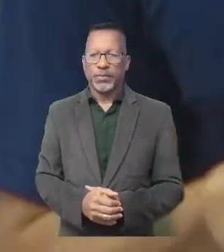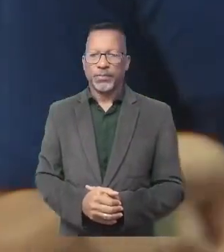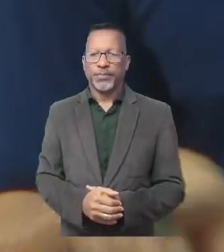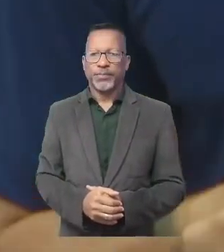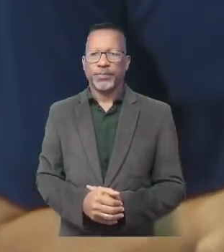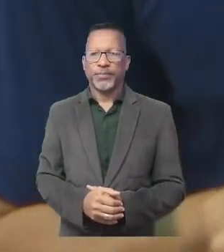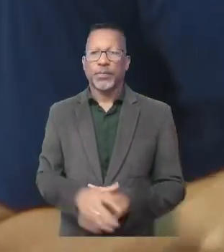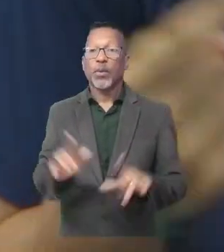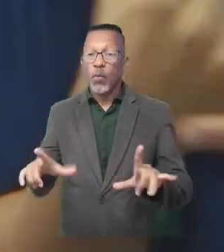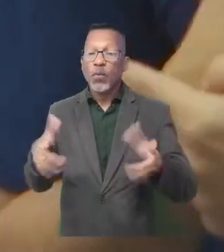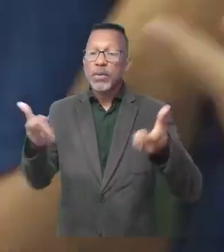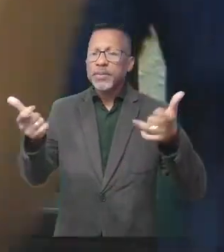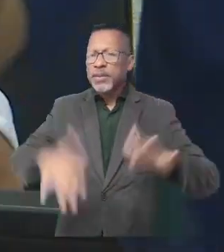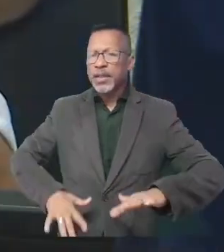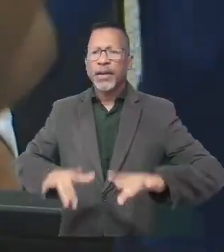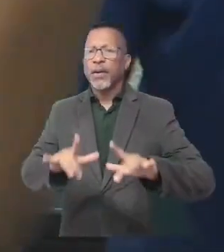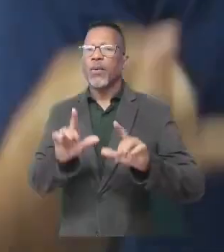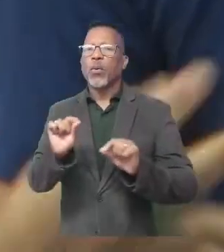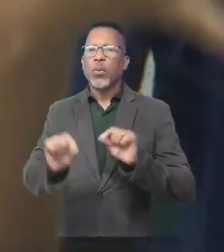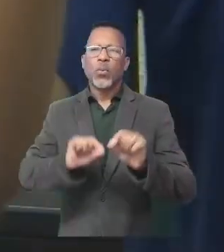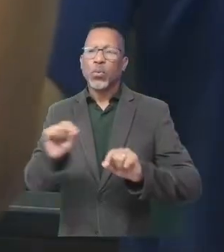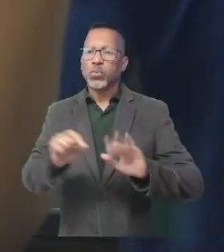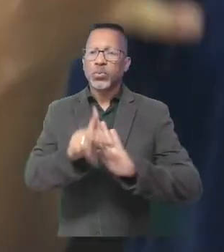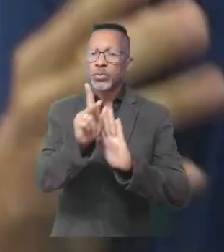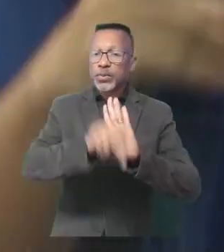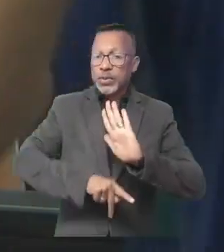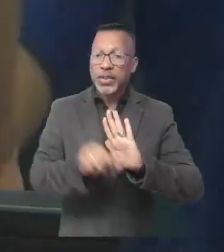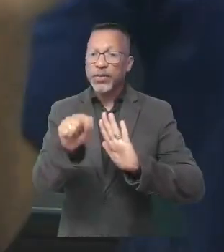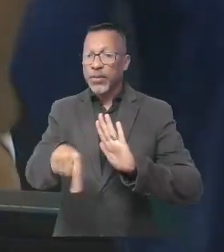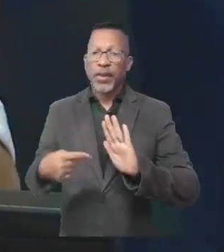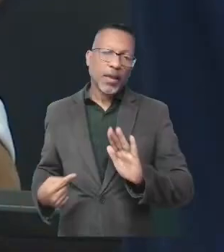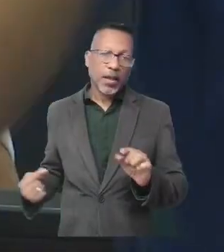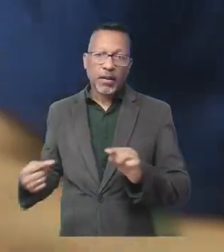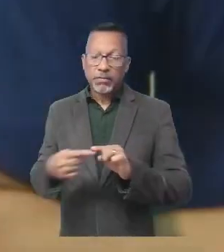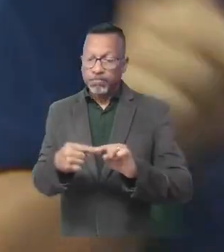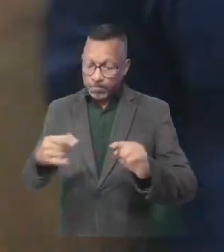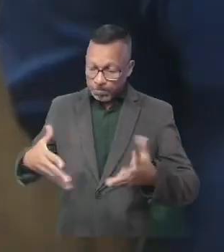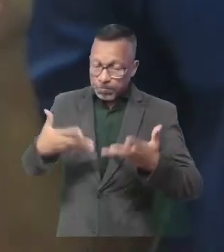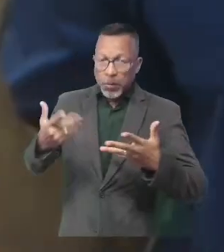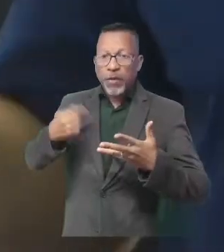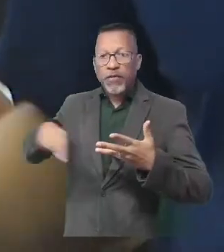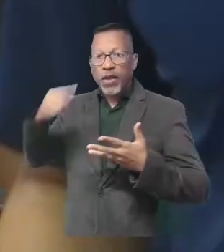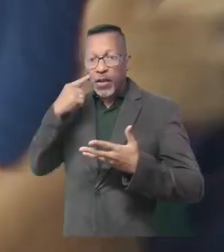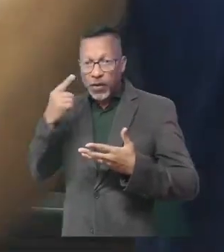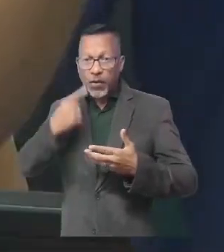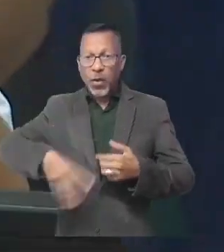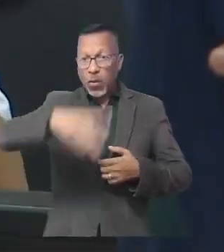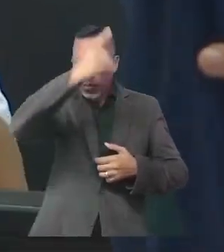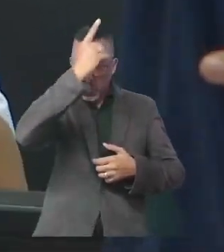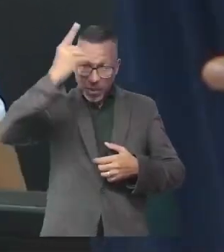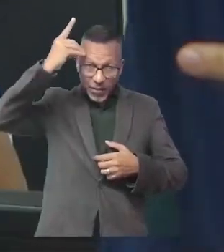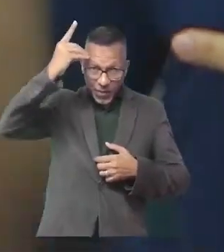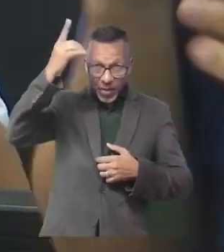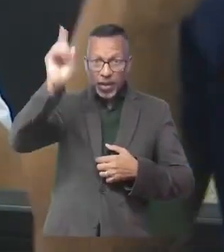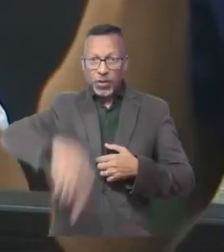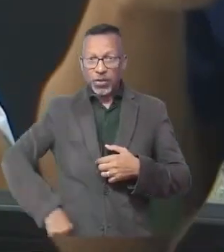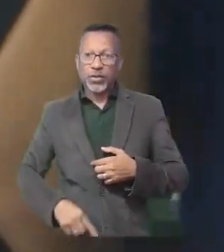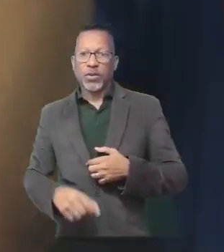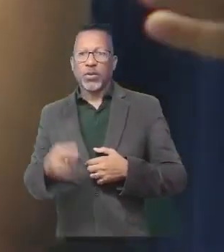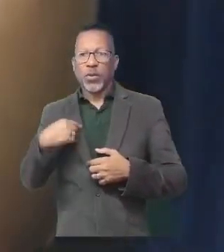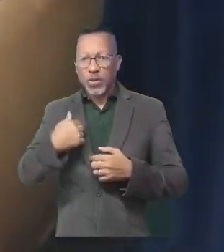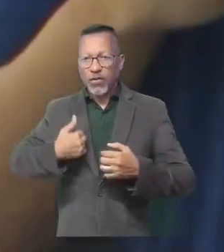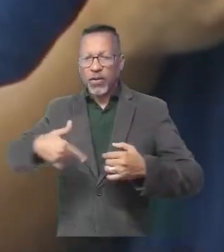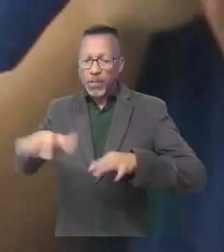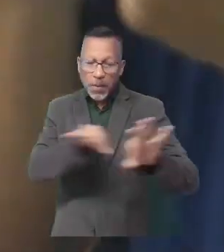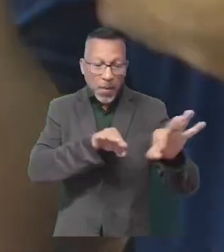vou explicar um pouco sobre esse projeto, que inclusive quem me inspirou esse projeto foi o Davi Schelmer. Quando eu fui fazer